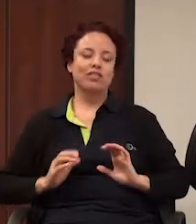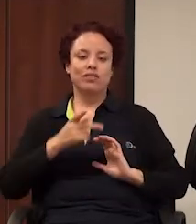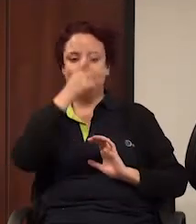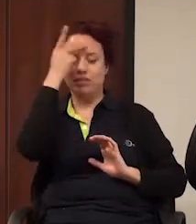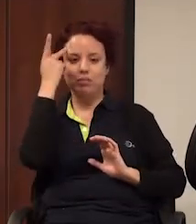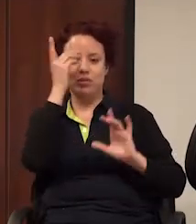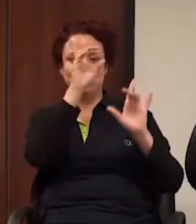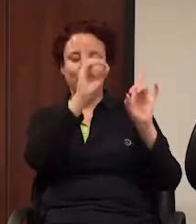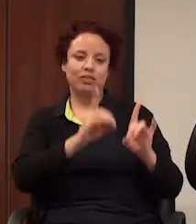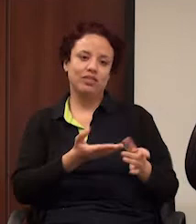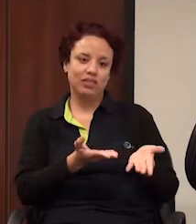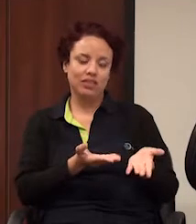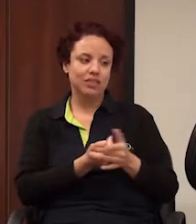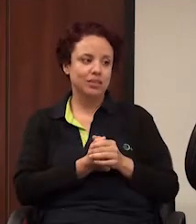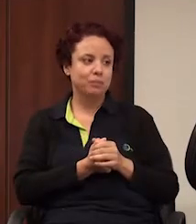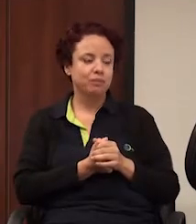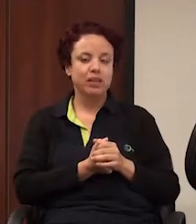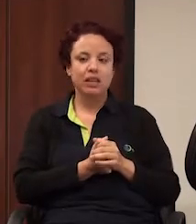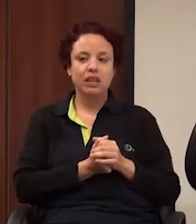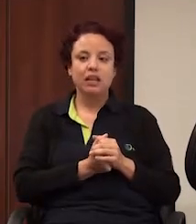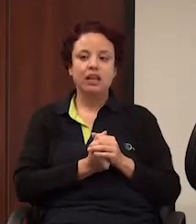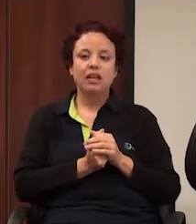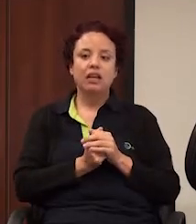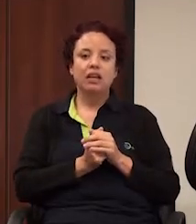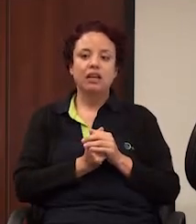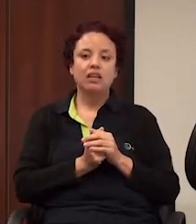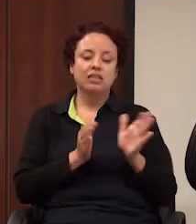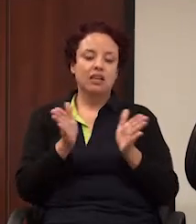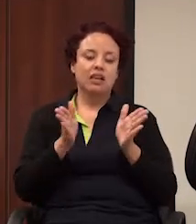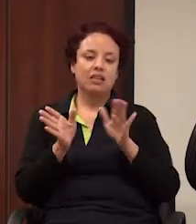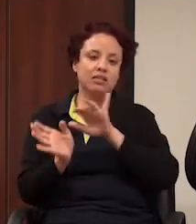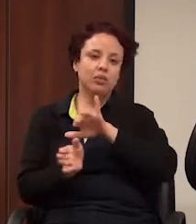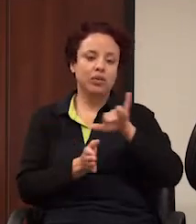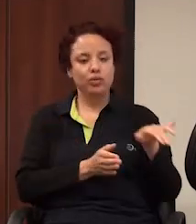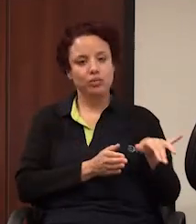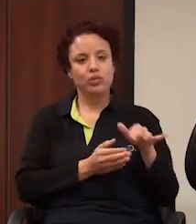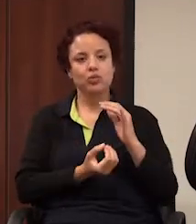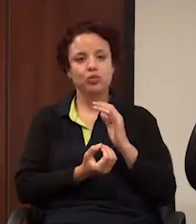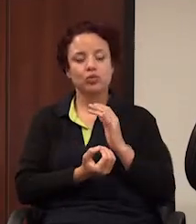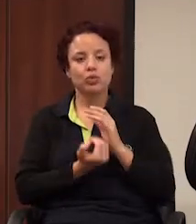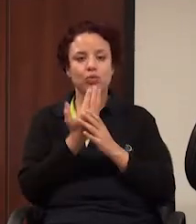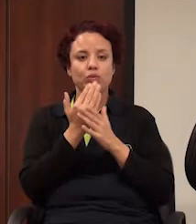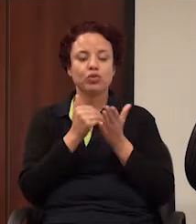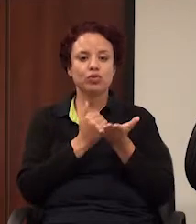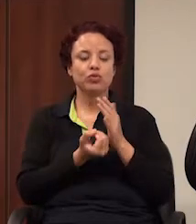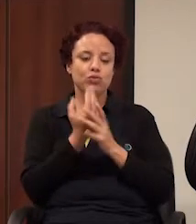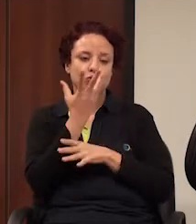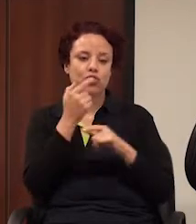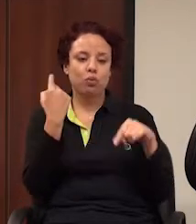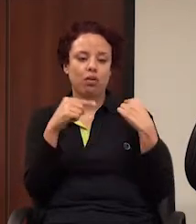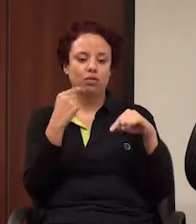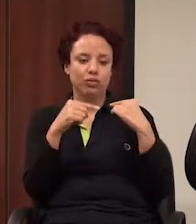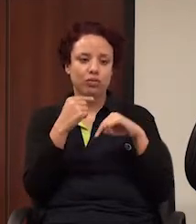pessoas. Né. Aí, superado esse momento, logicamente que a discussão vindo à tona, até porque aqui vamos pegar no